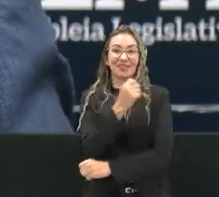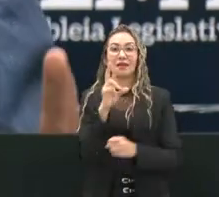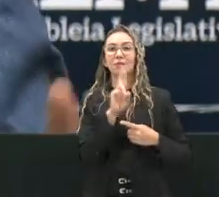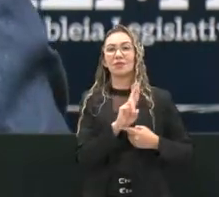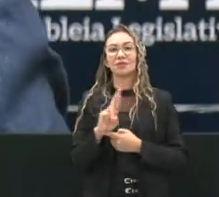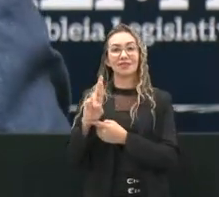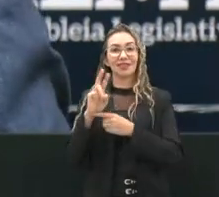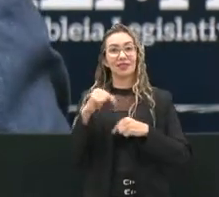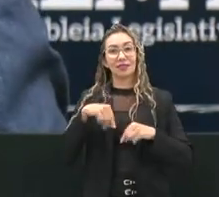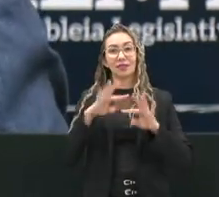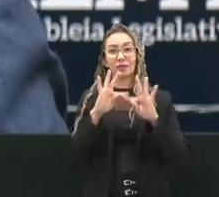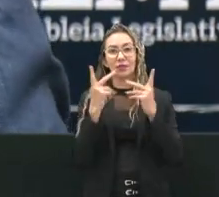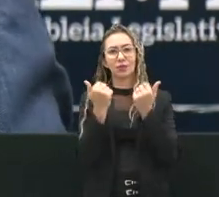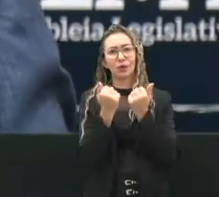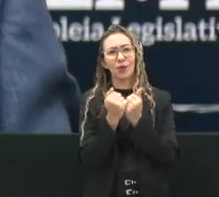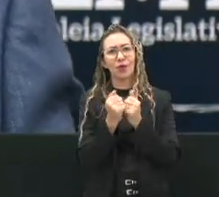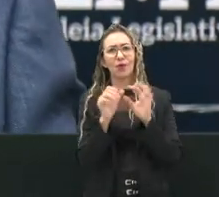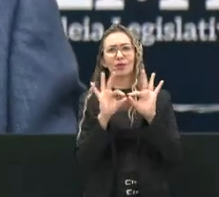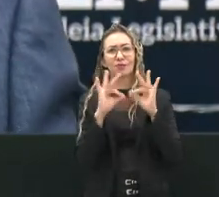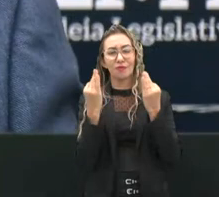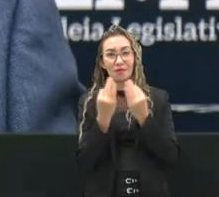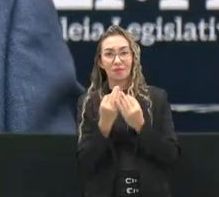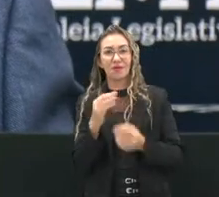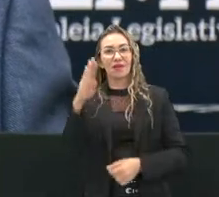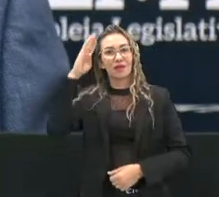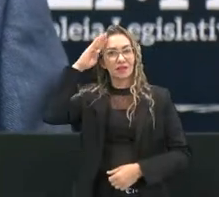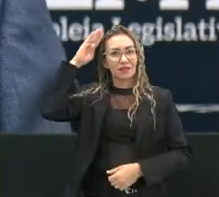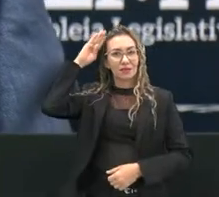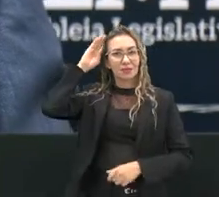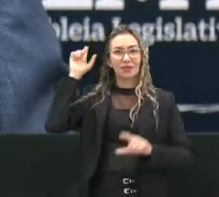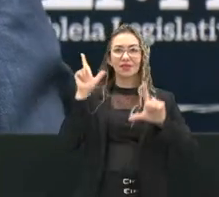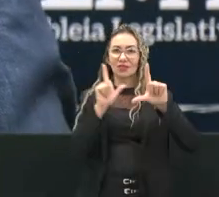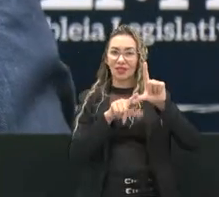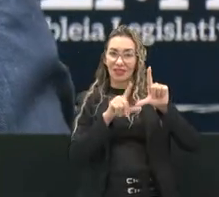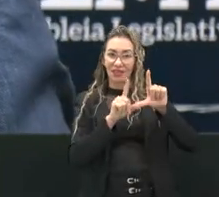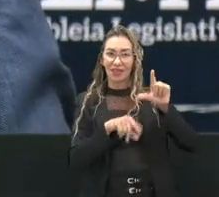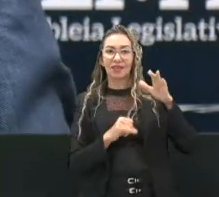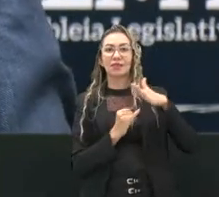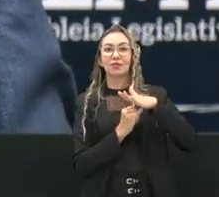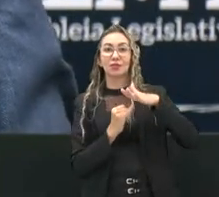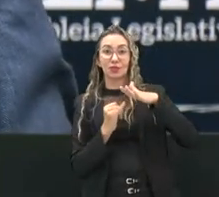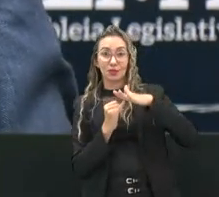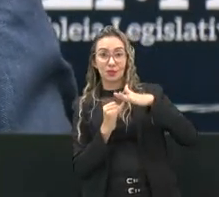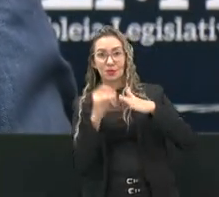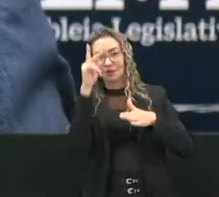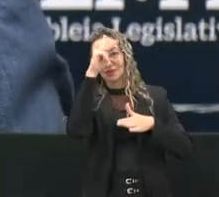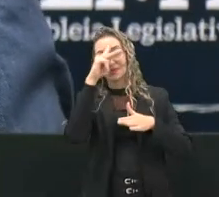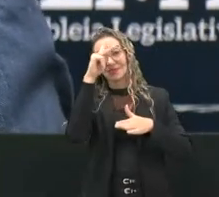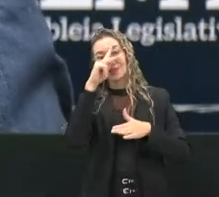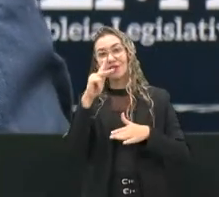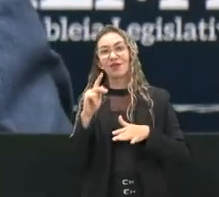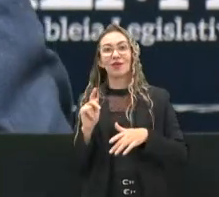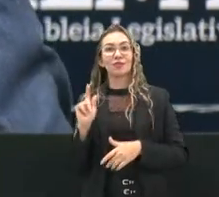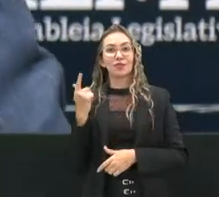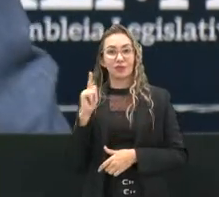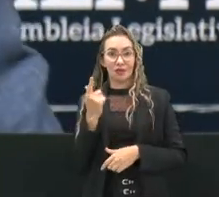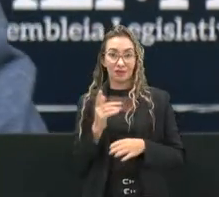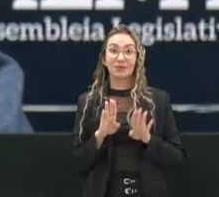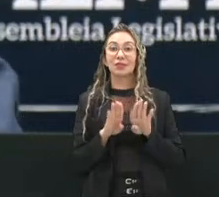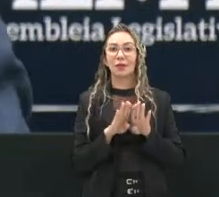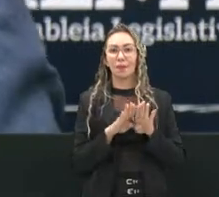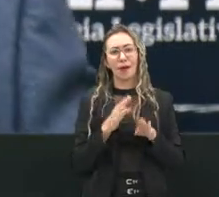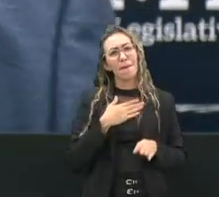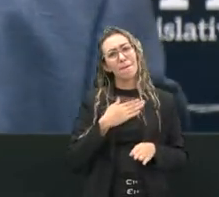da Academia Mato Grossense de Letras, do Instituto Histórico e Geográfico, enfim, e a minha família em